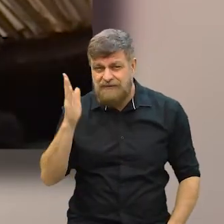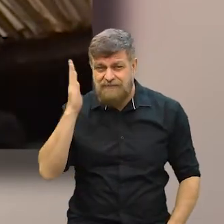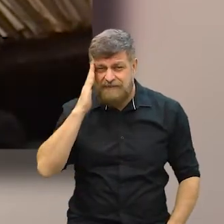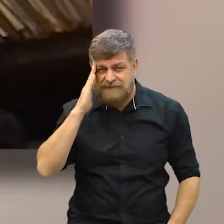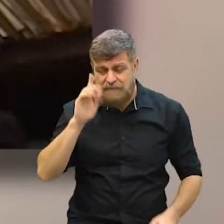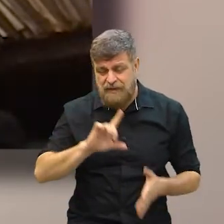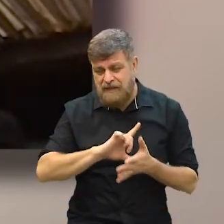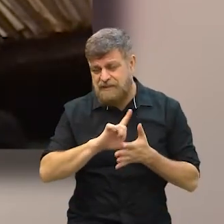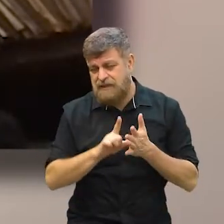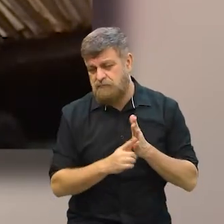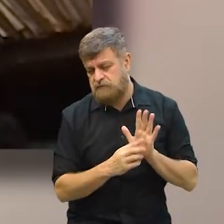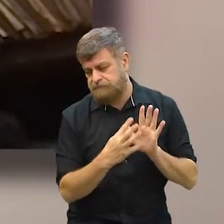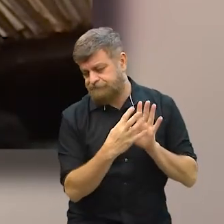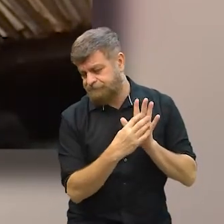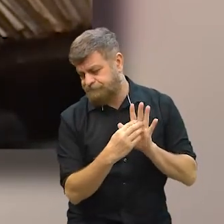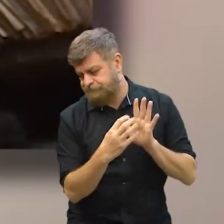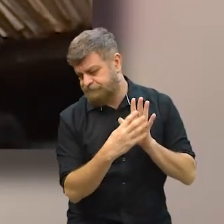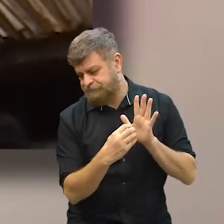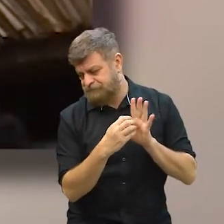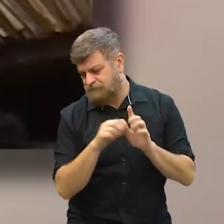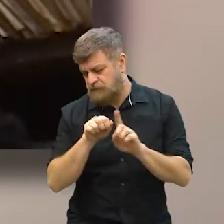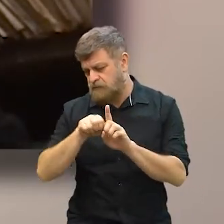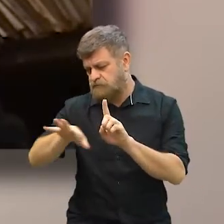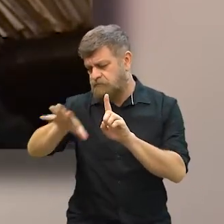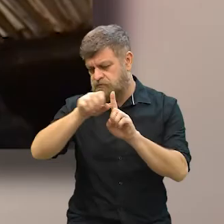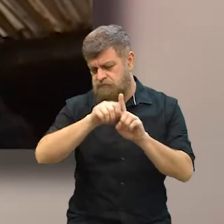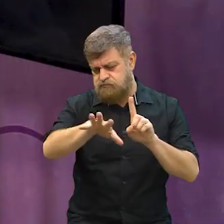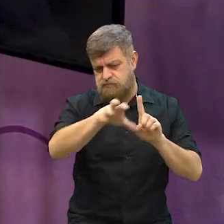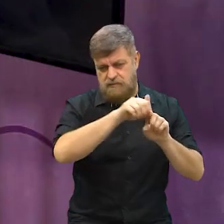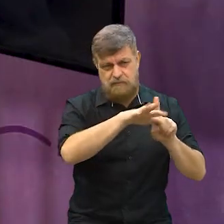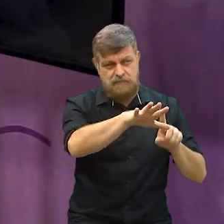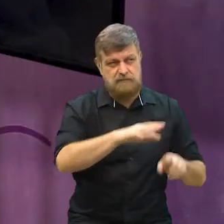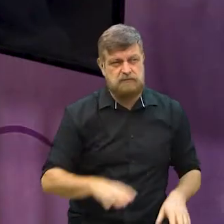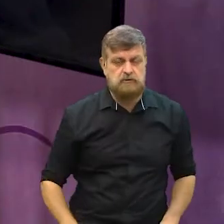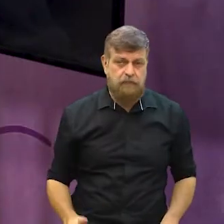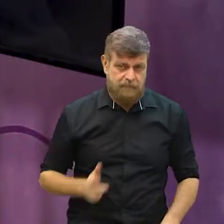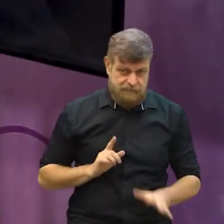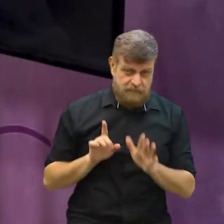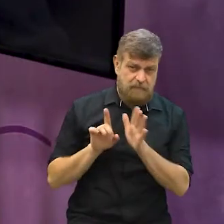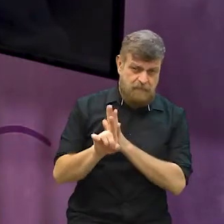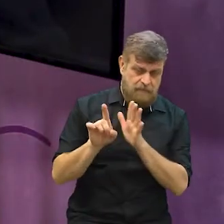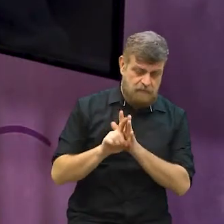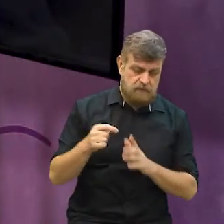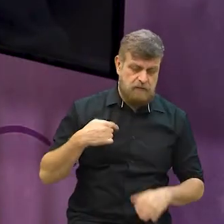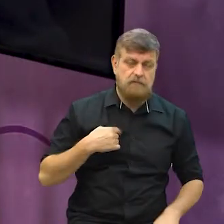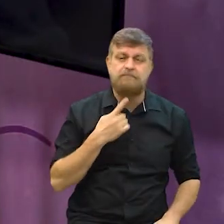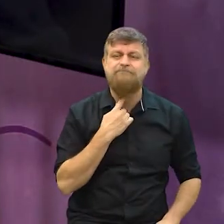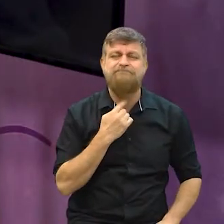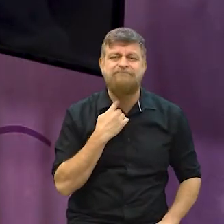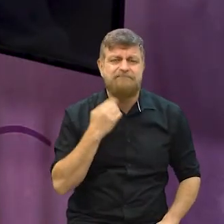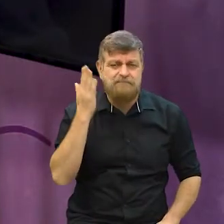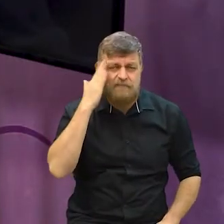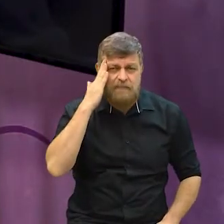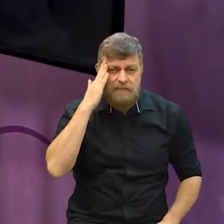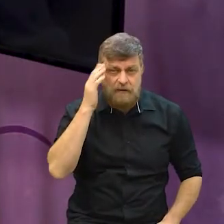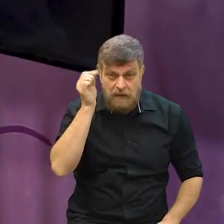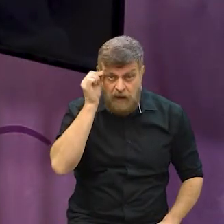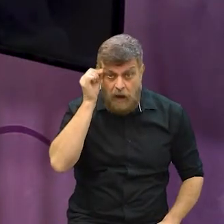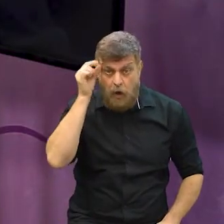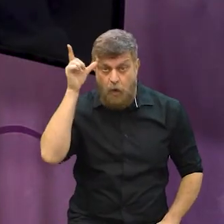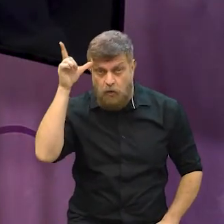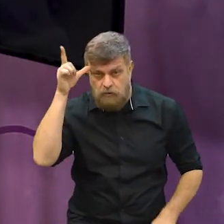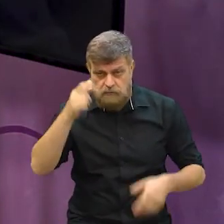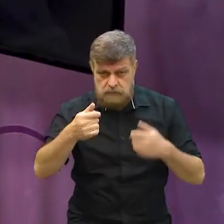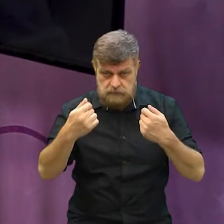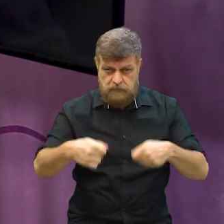diagnóstico depois de desenvolver doença e depois de transmitir para muita gente. Era até essa pergunta que eu ia fazer. Em relação à nossa cultura,